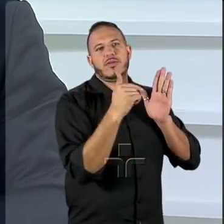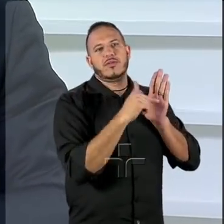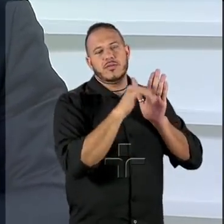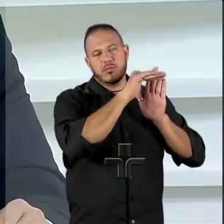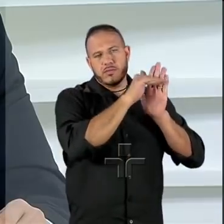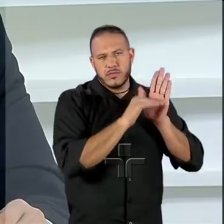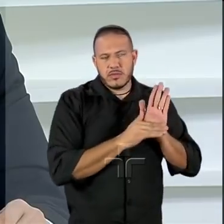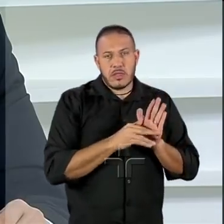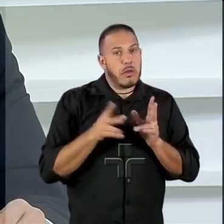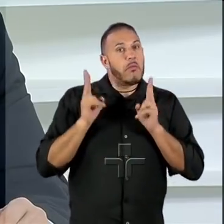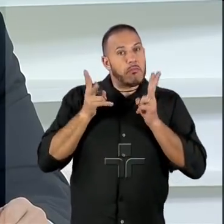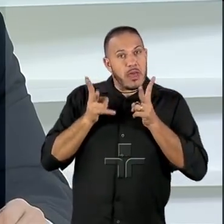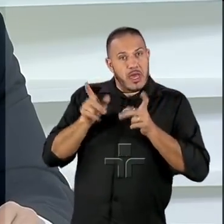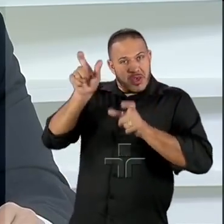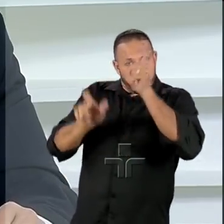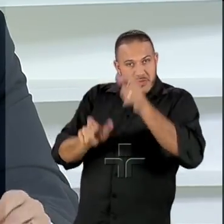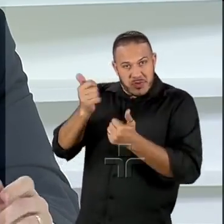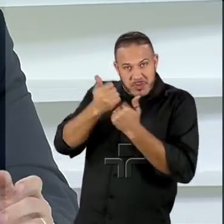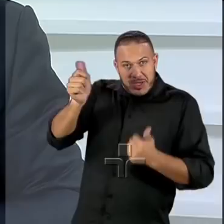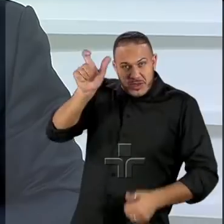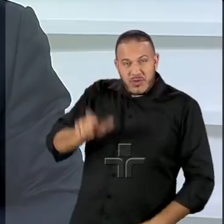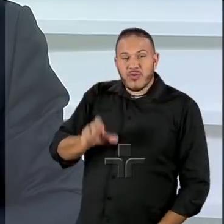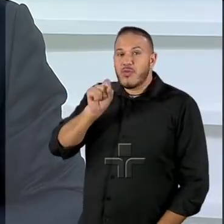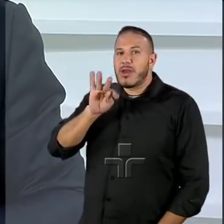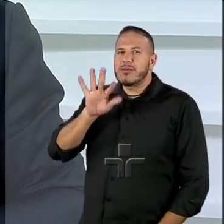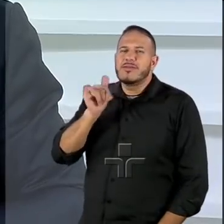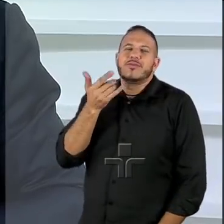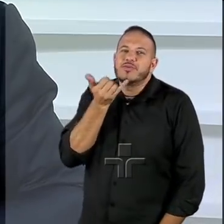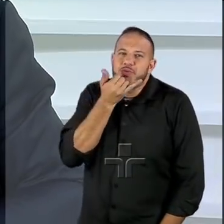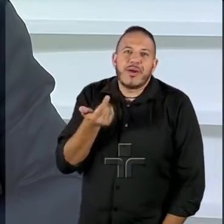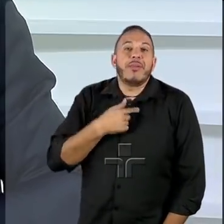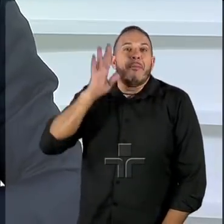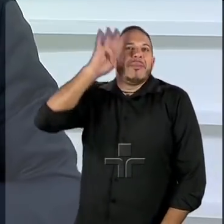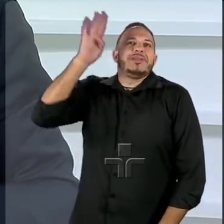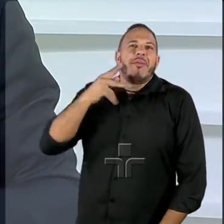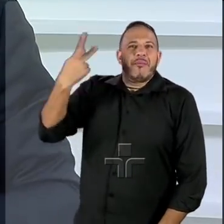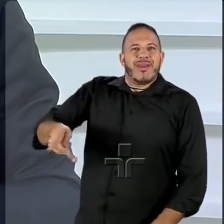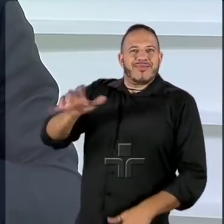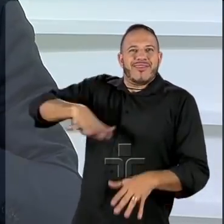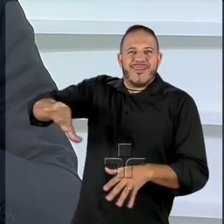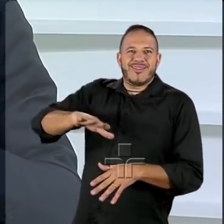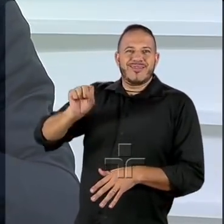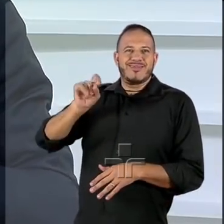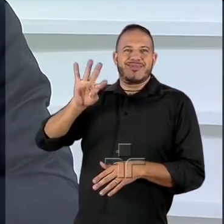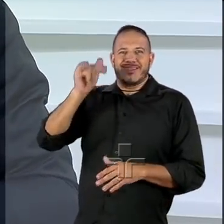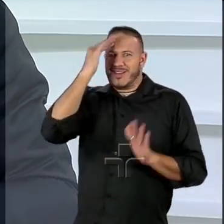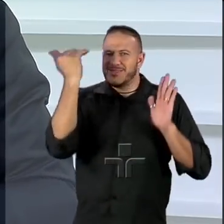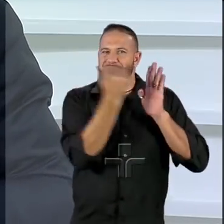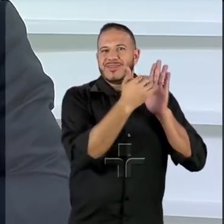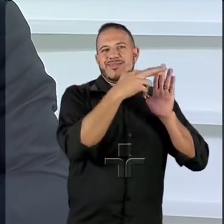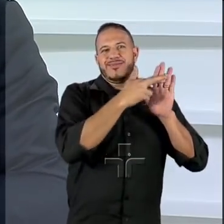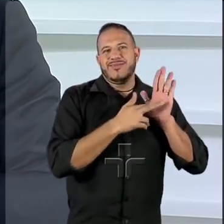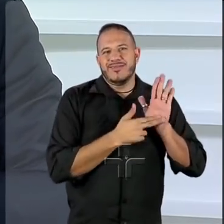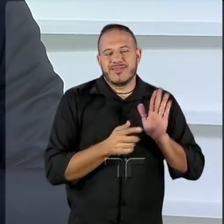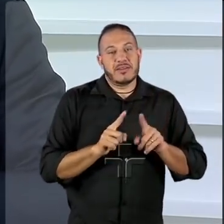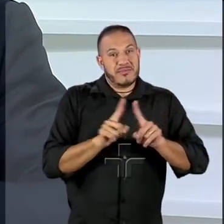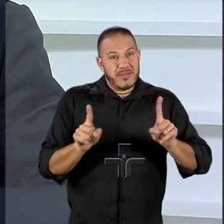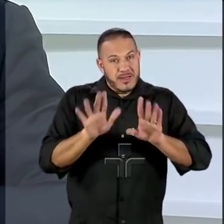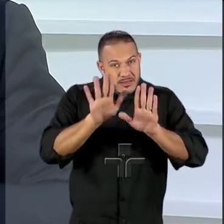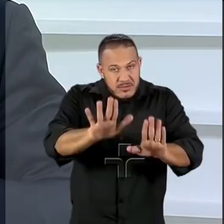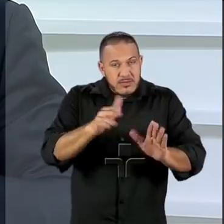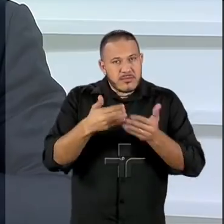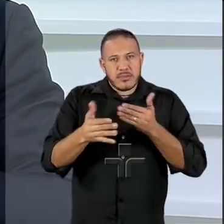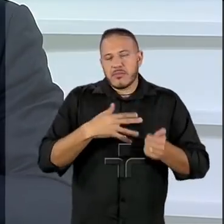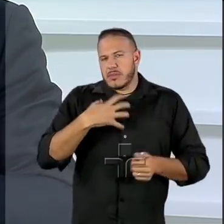Mesmo os do STF. Mesmo os do STF. Ou principalmente, talvez. Claro, né? Claro. Agora, independentemente disso,